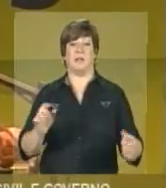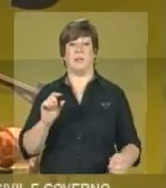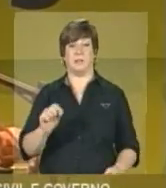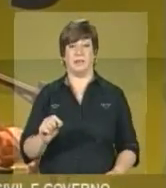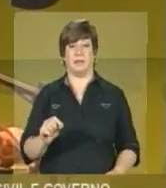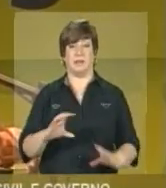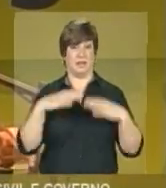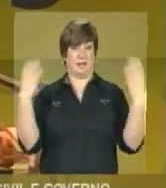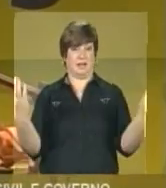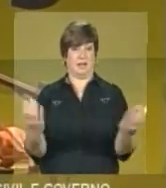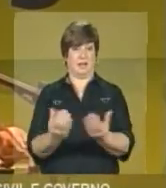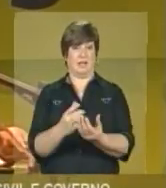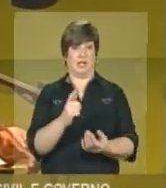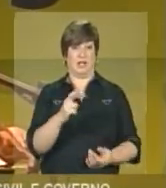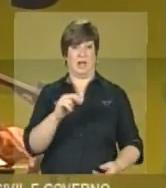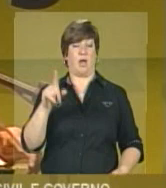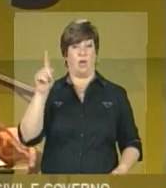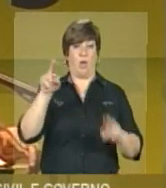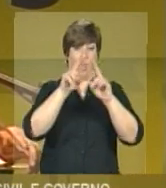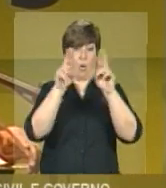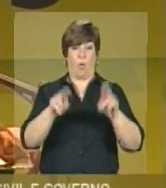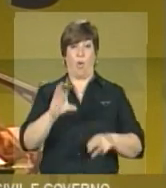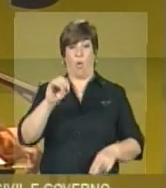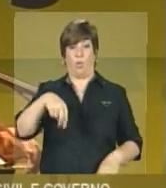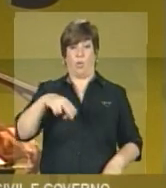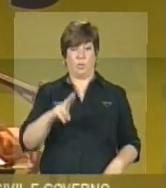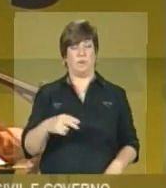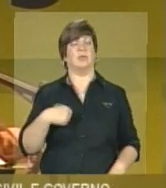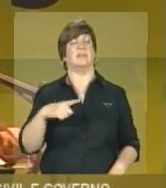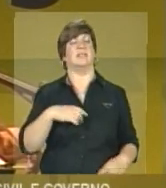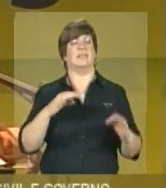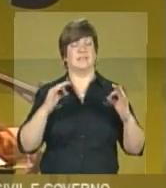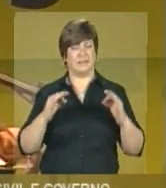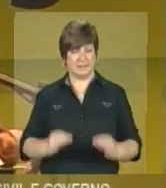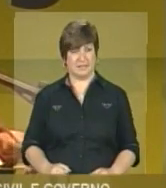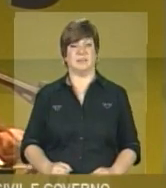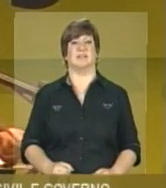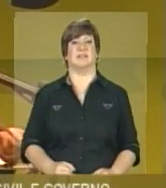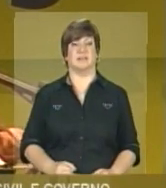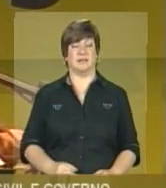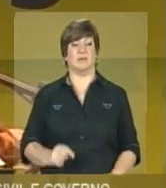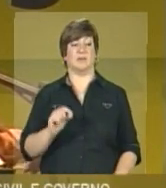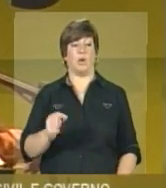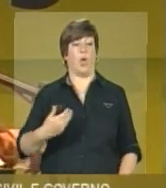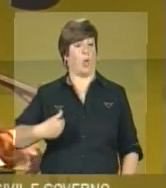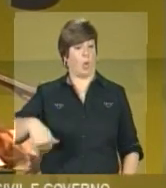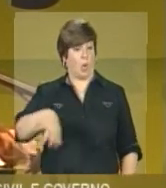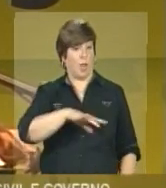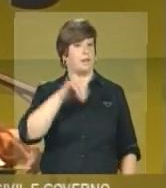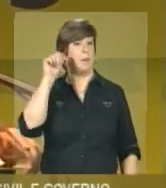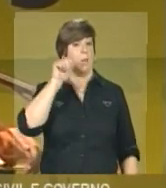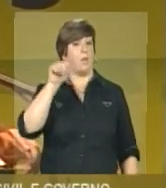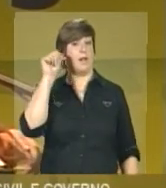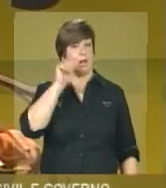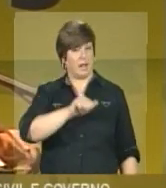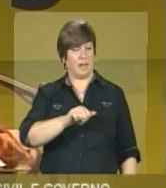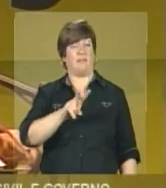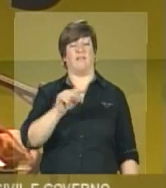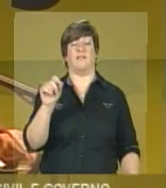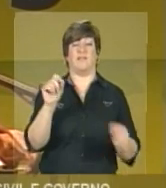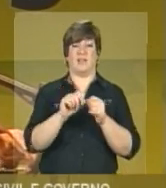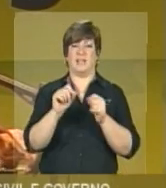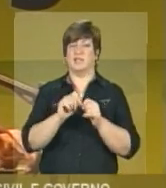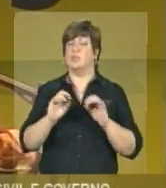da Assembleia Geral da ONU, tenho certeza que nós, mulheres,